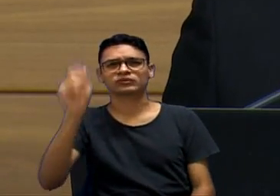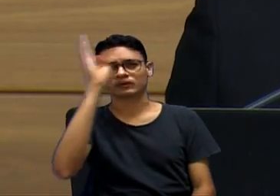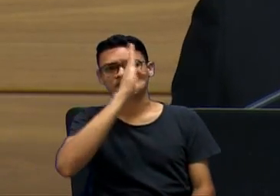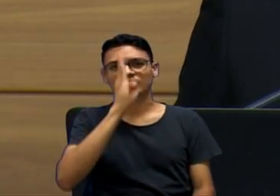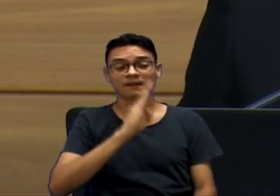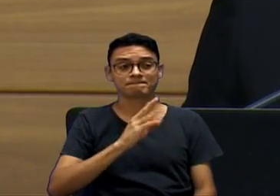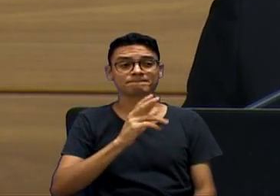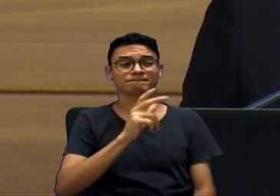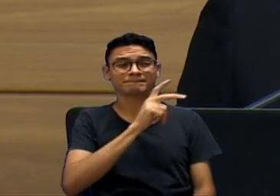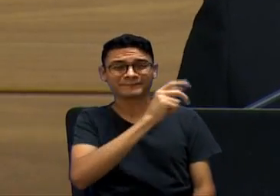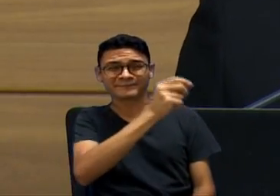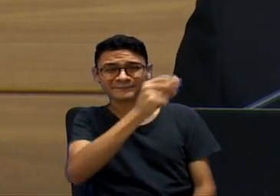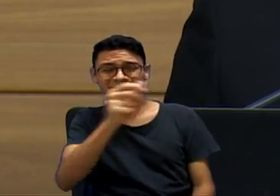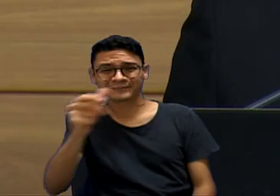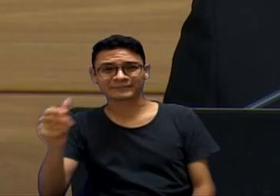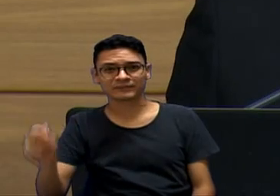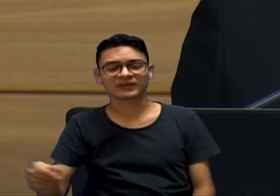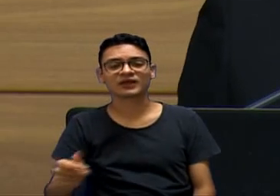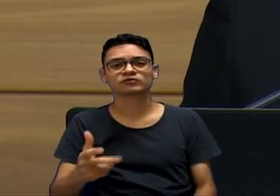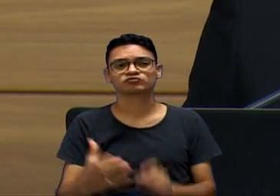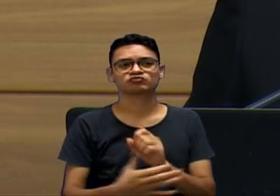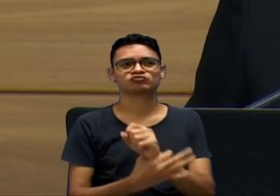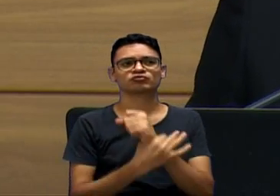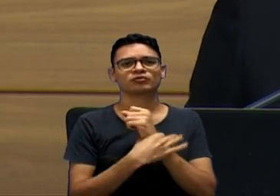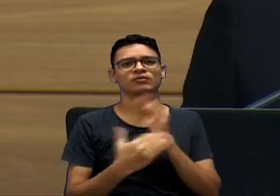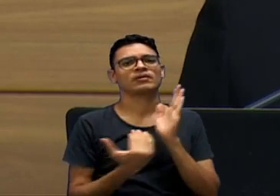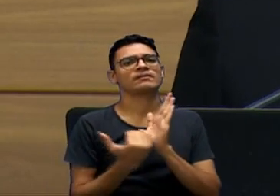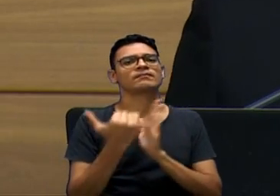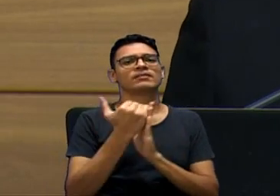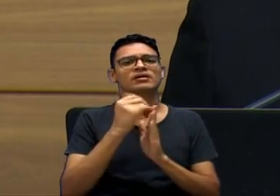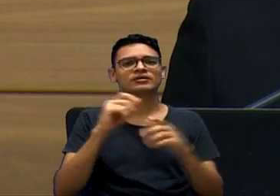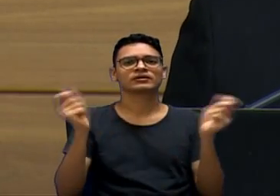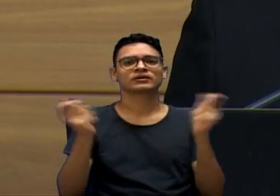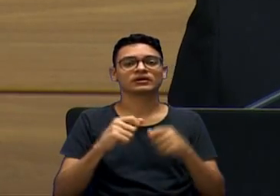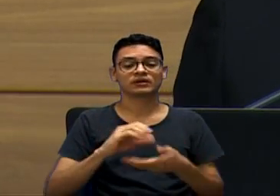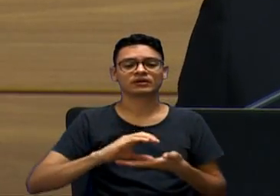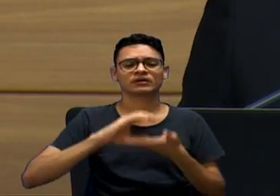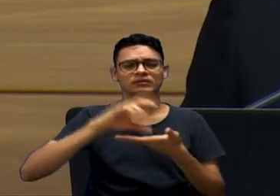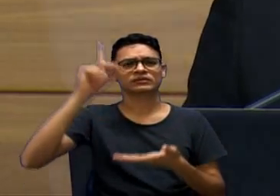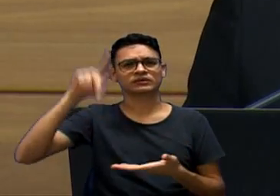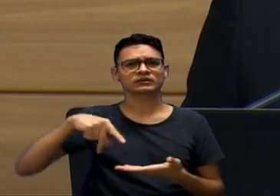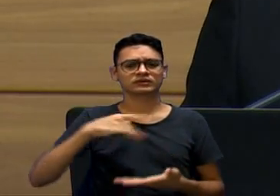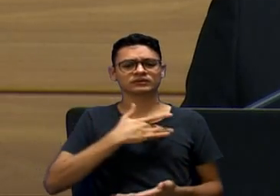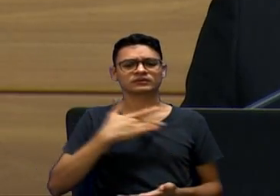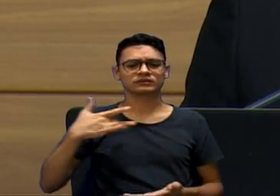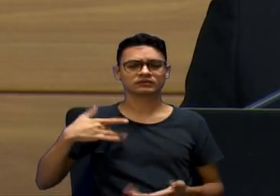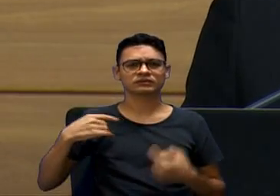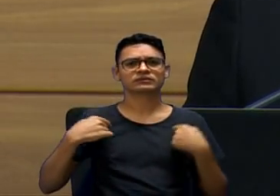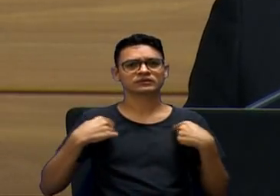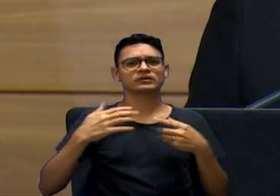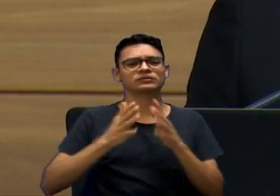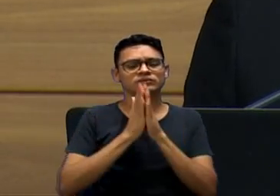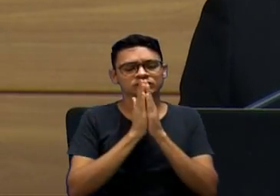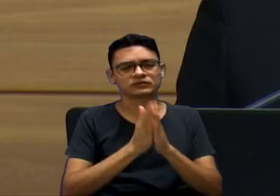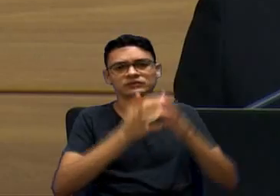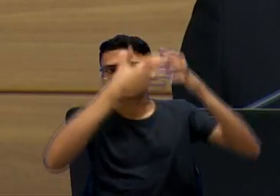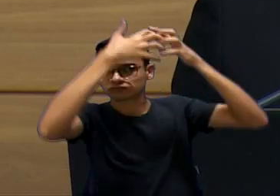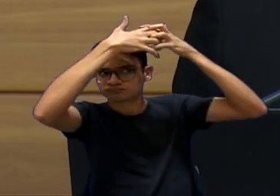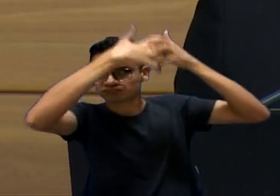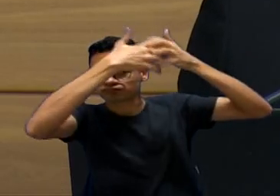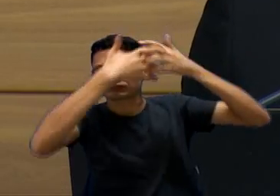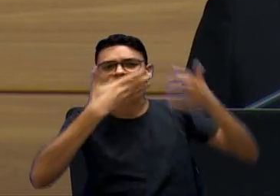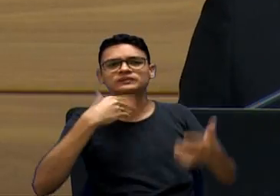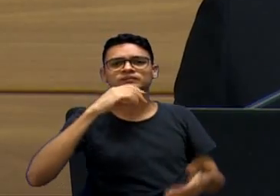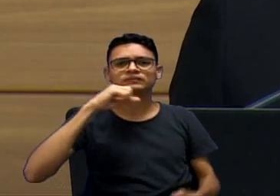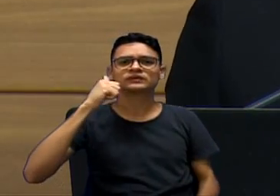serem aplicadas, mais segurança a gente vai ter. Então, é um recado aqui do presidente da Comissão de Saúde, que tenham consciência, os pais e as mães, e